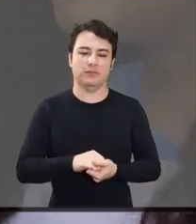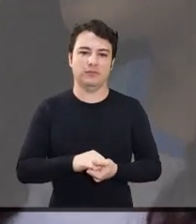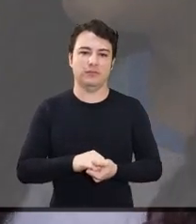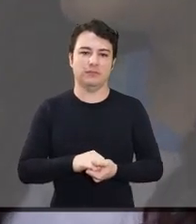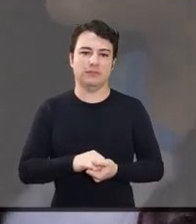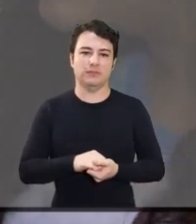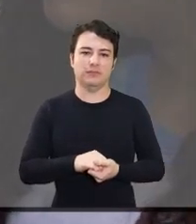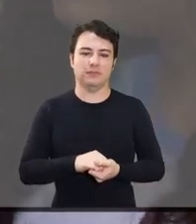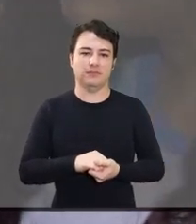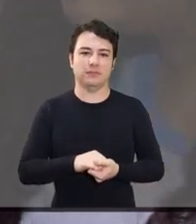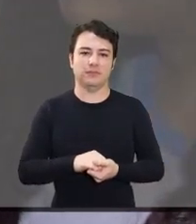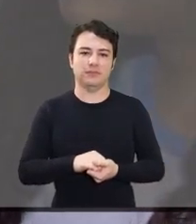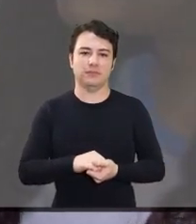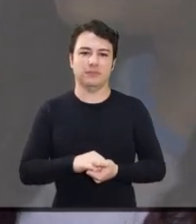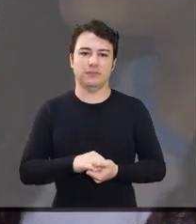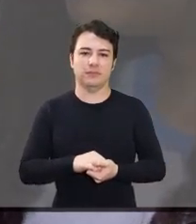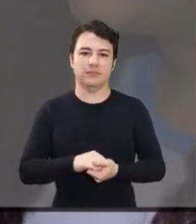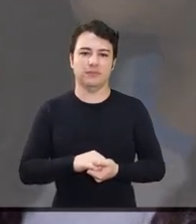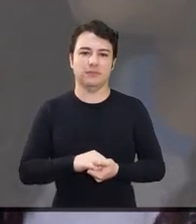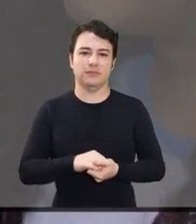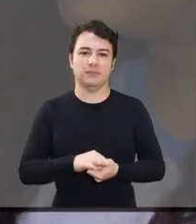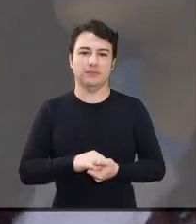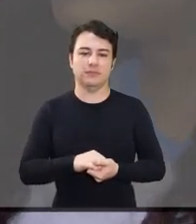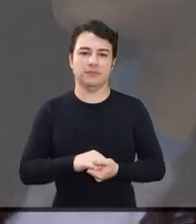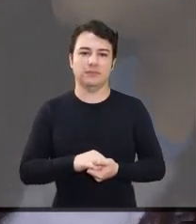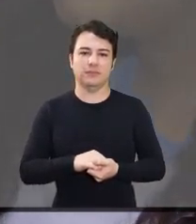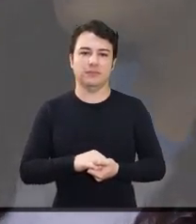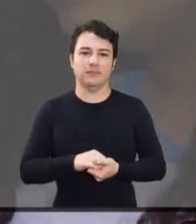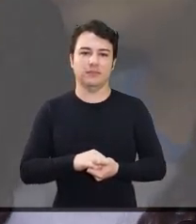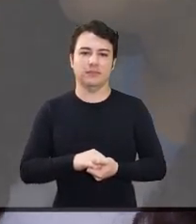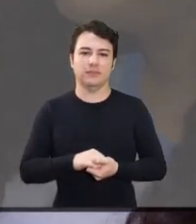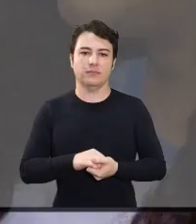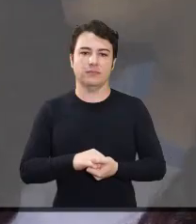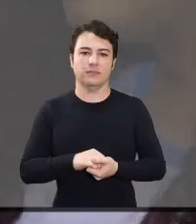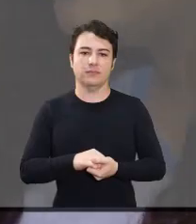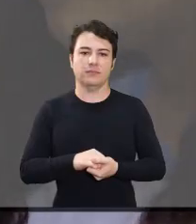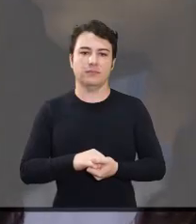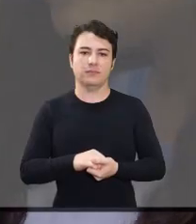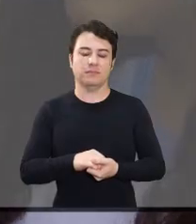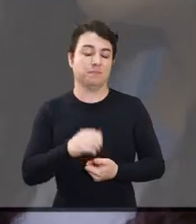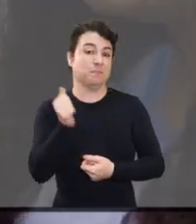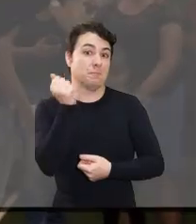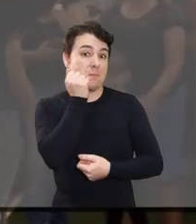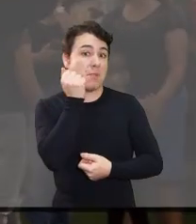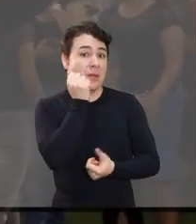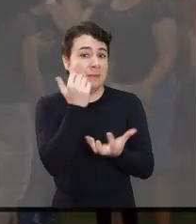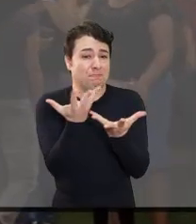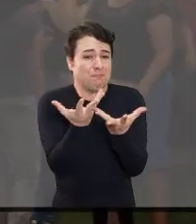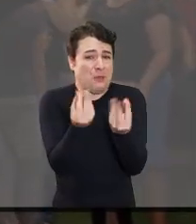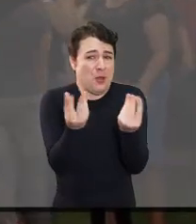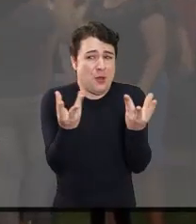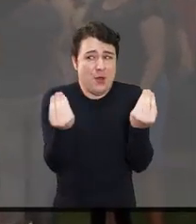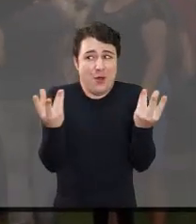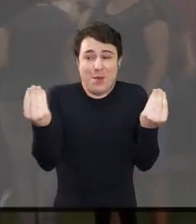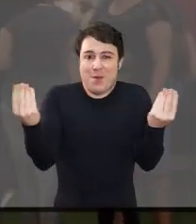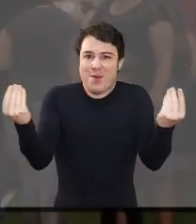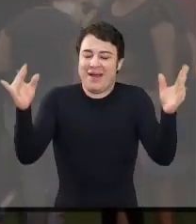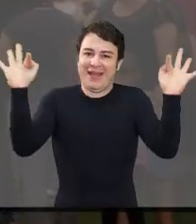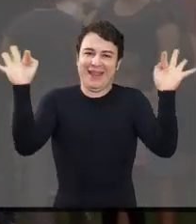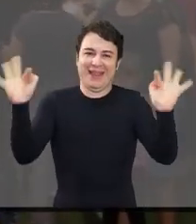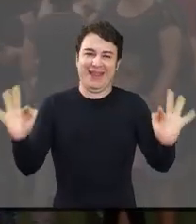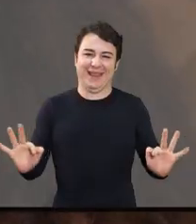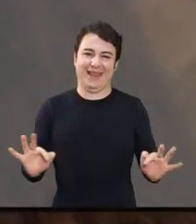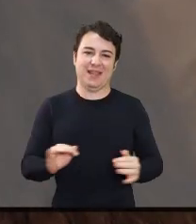longe das más companhias, aprender a dar valor para as coisas certas. A gente, como mãe, fica satisfeita. Aliás, o que não faltou